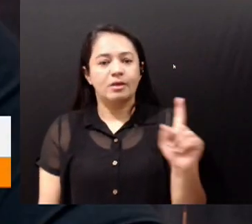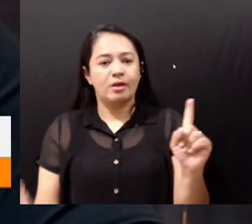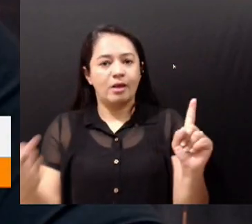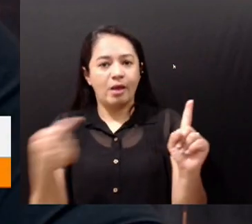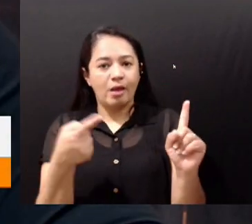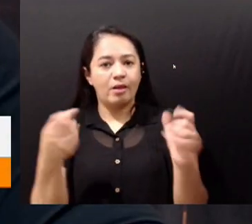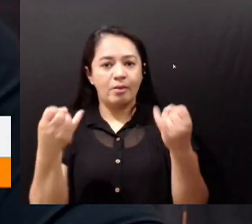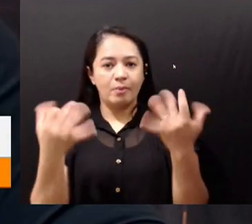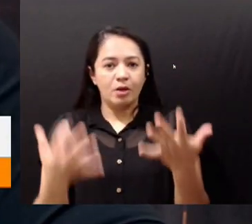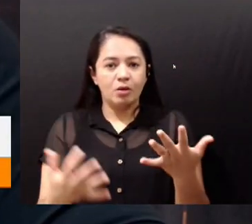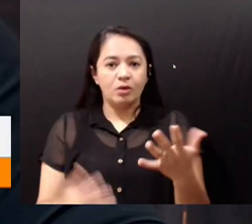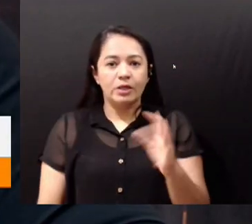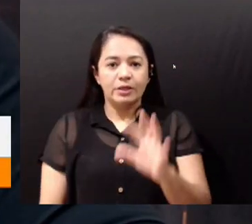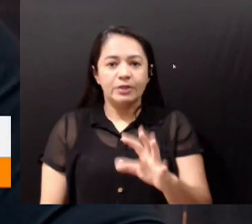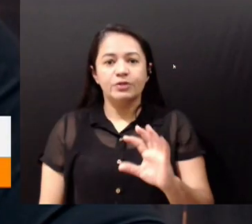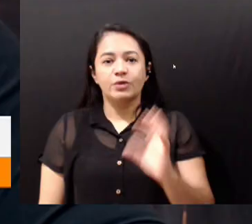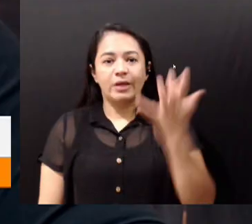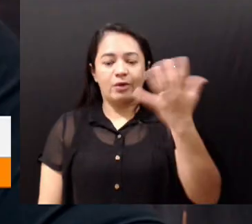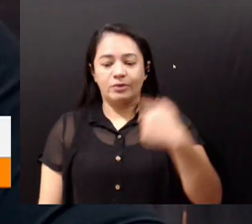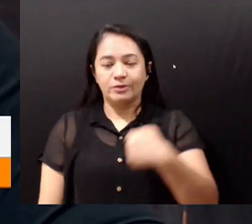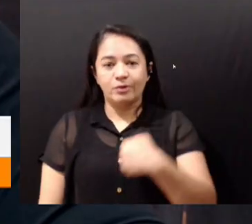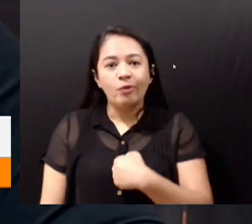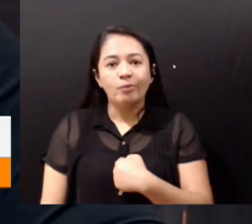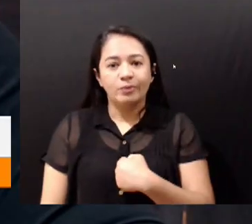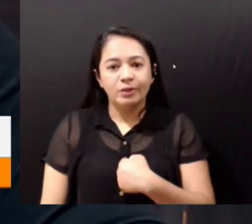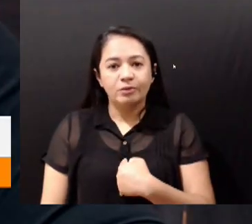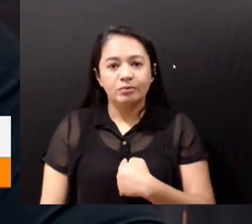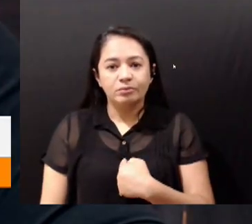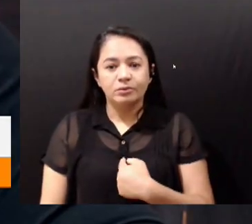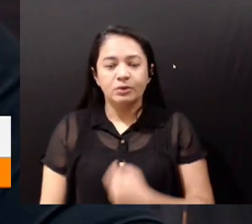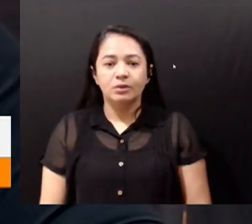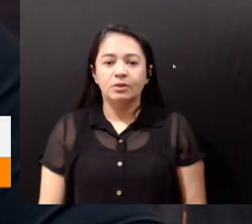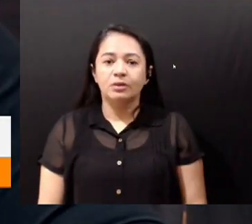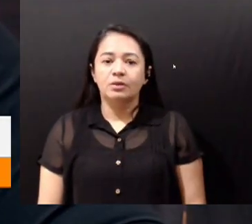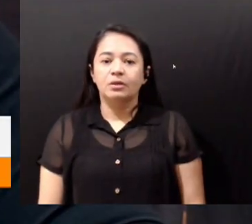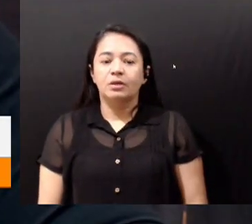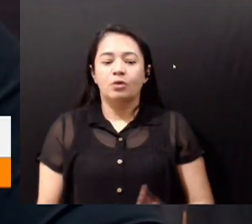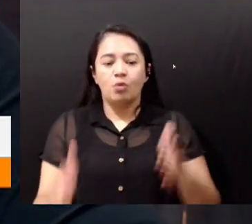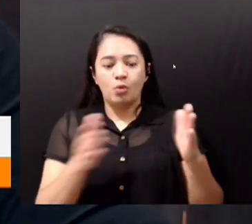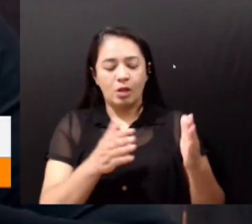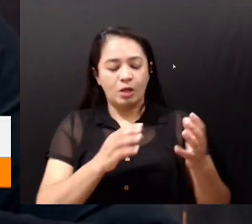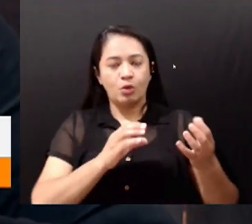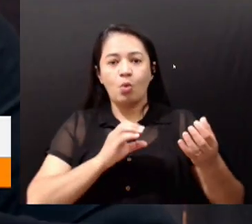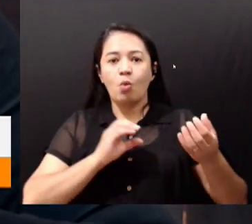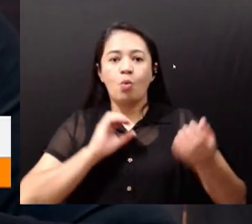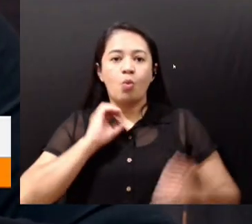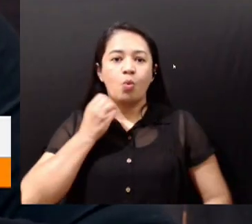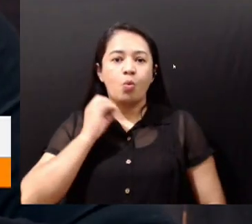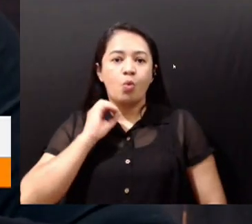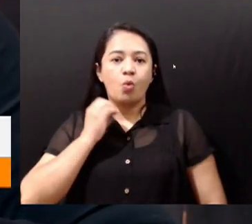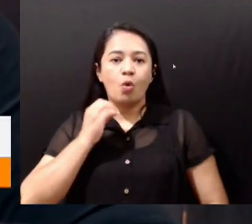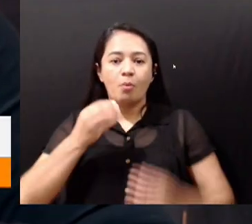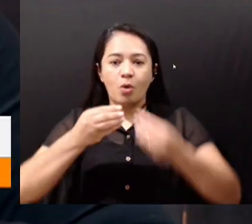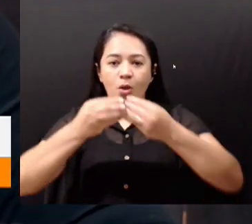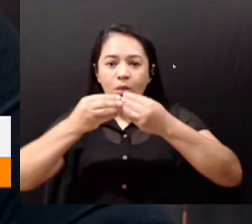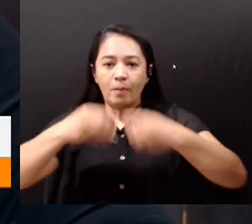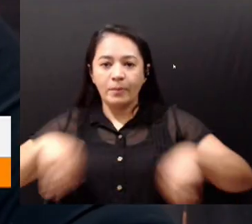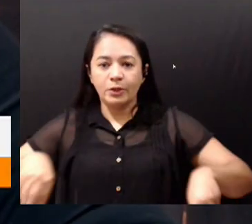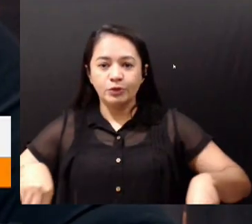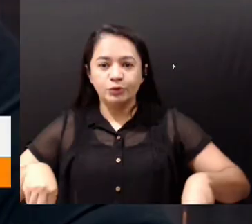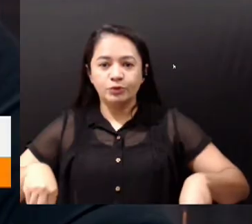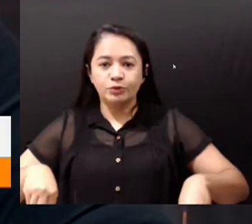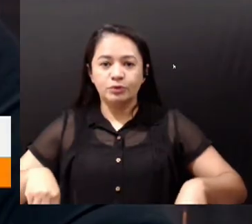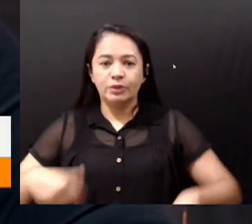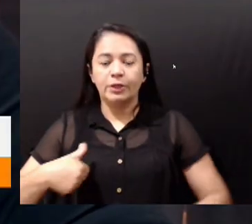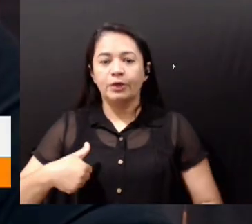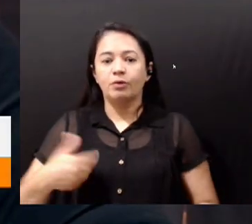aconteceu comigo. Tanto a questão hormonal, né, que prejudicou muito. Eu tô com 43